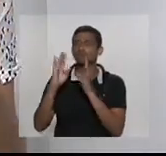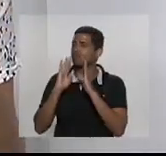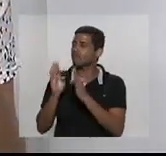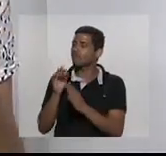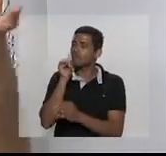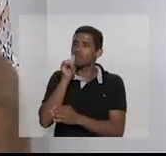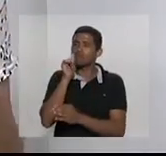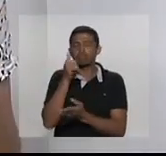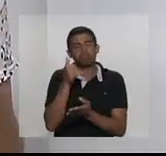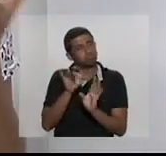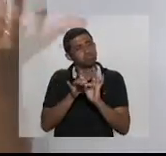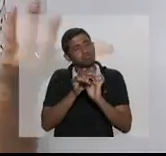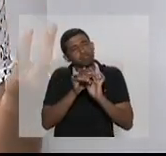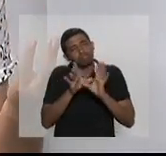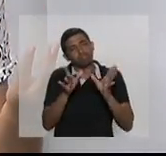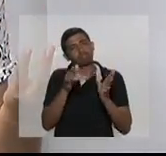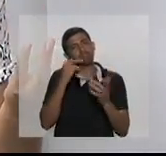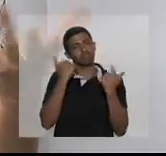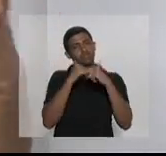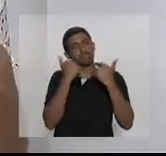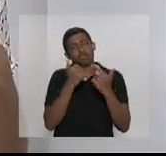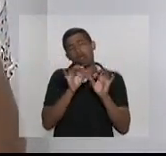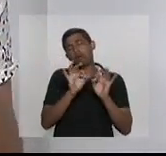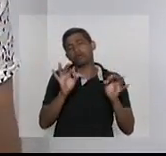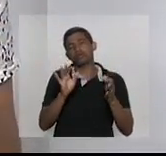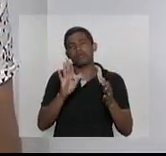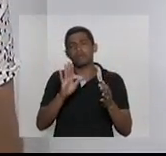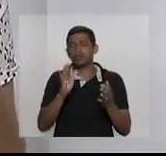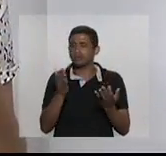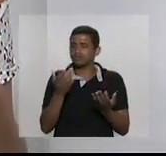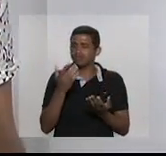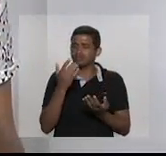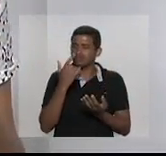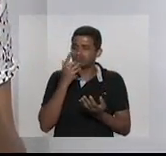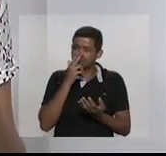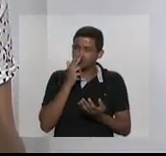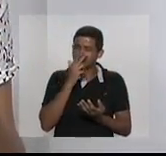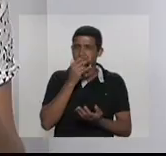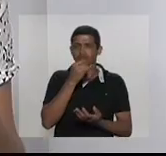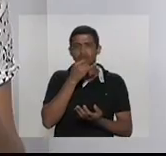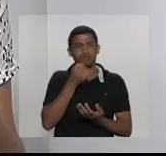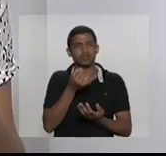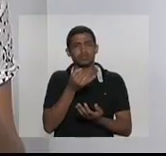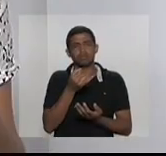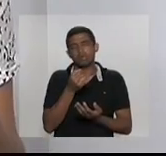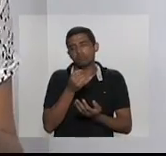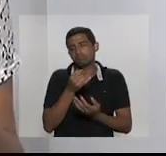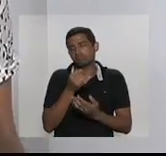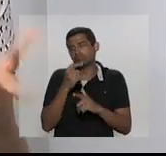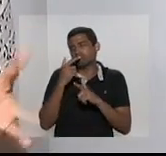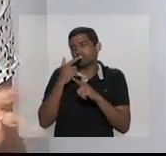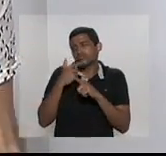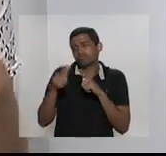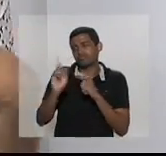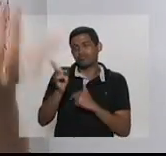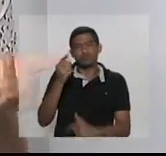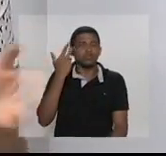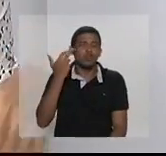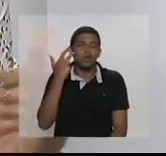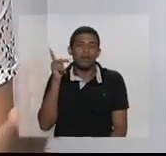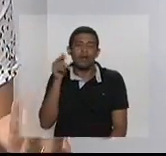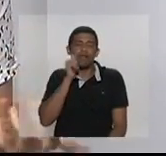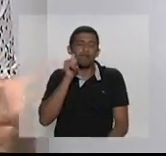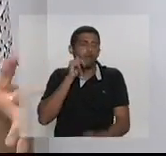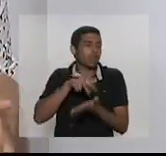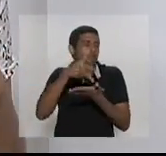né? Claro, é maravilhoso que a gente tenha a liberdade de rir, mas também, por outro lado, coloca essa posição de que tudo bem uma mulher se